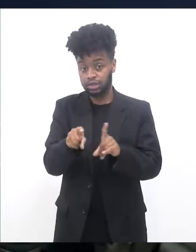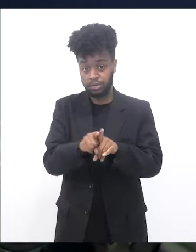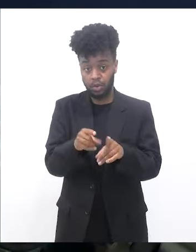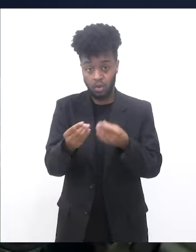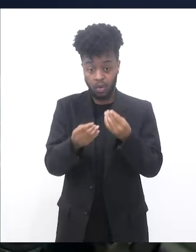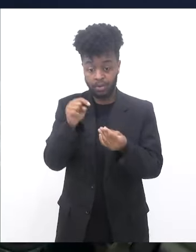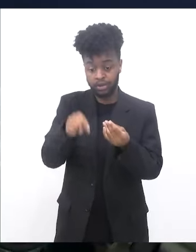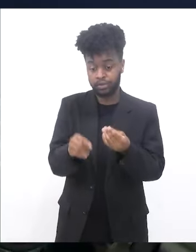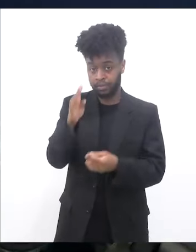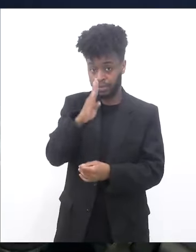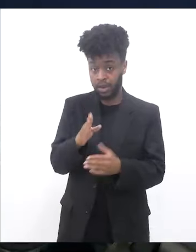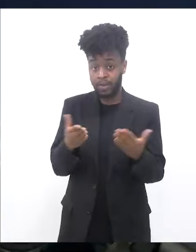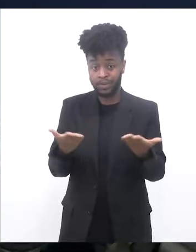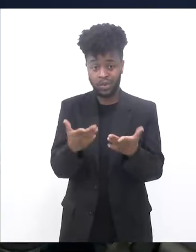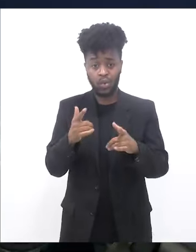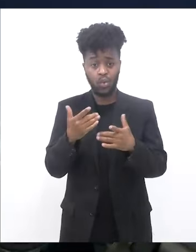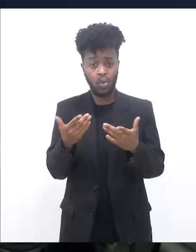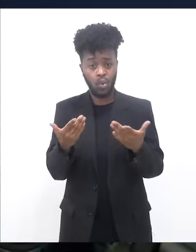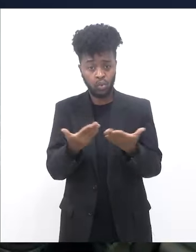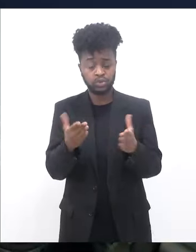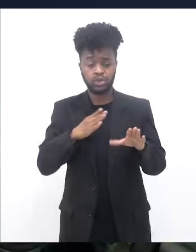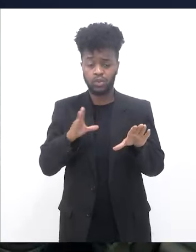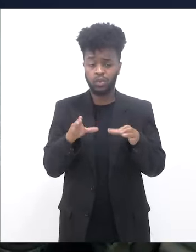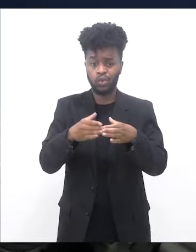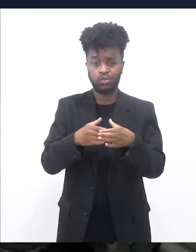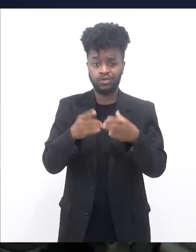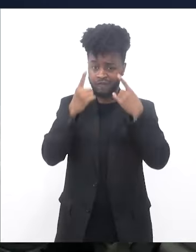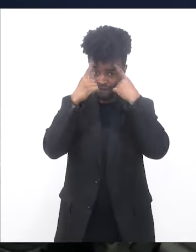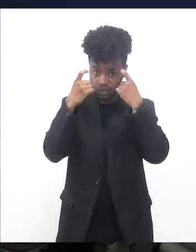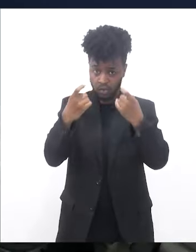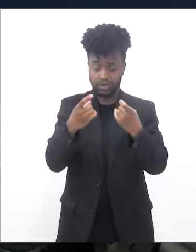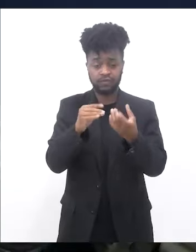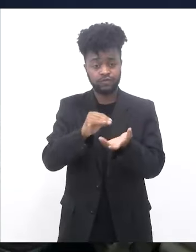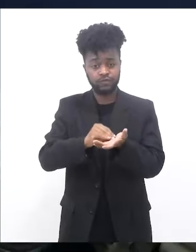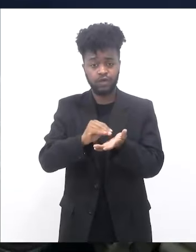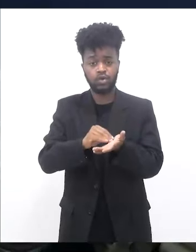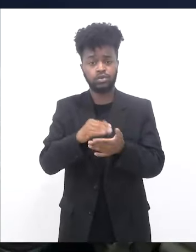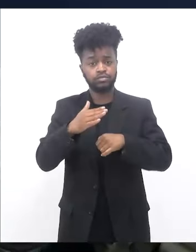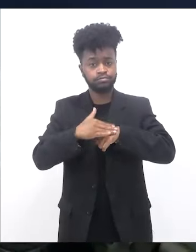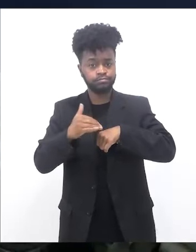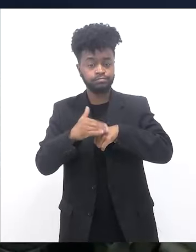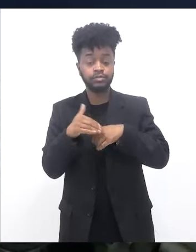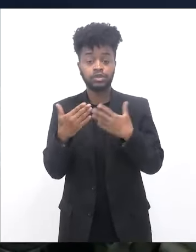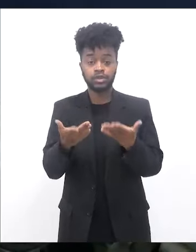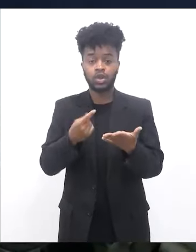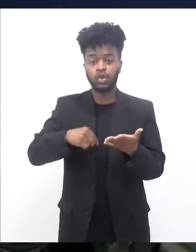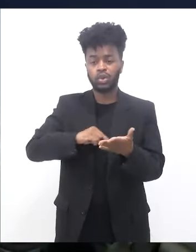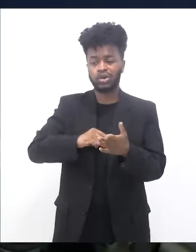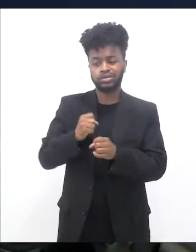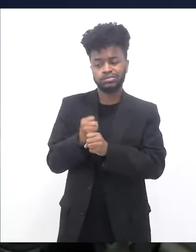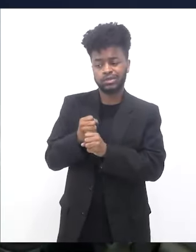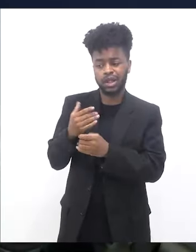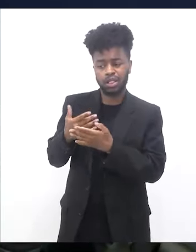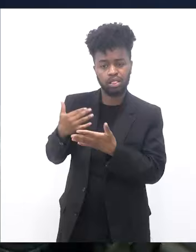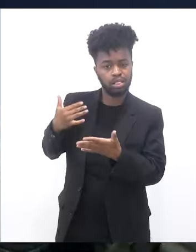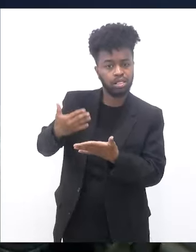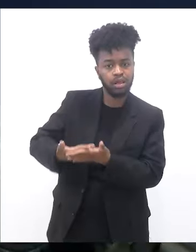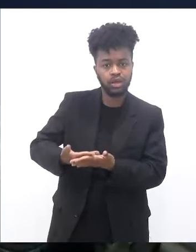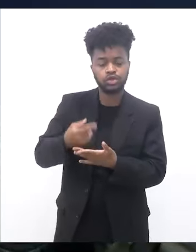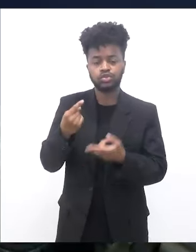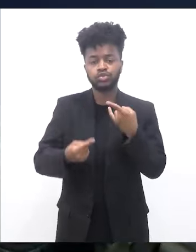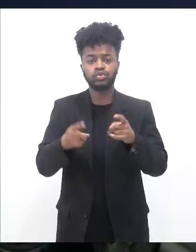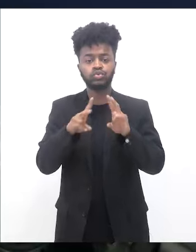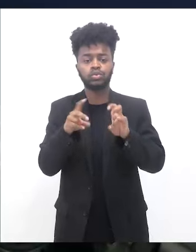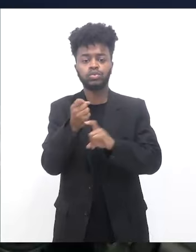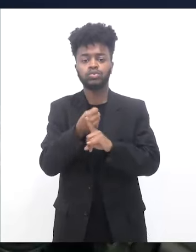A gente tem uma sociedade hoje muito agressiva, muito beligerante, muito pouco afetuosa. A gente, durante muito tempo, trouxe um mito de